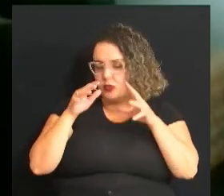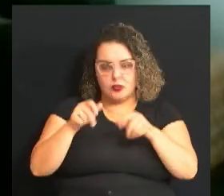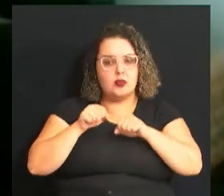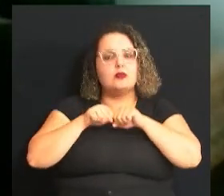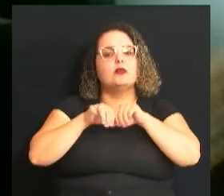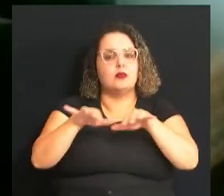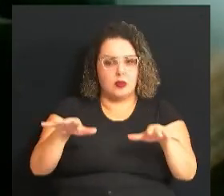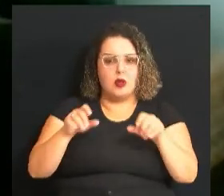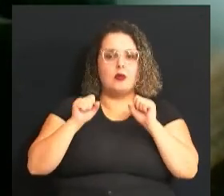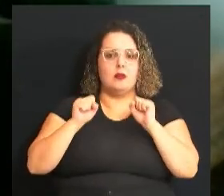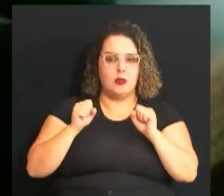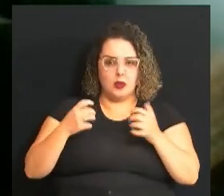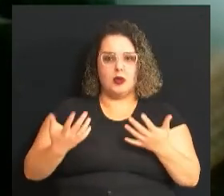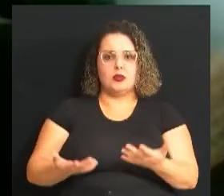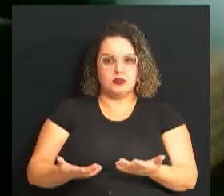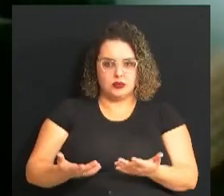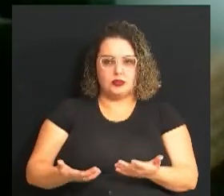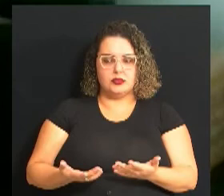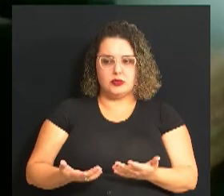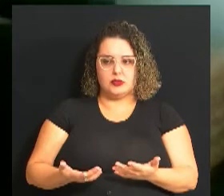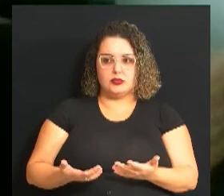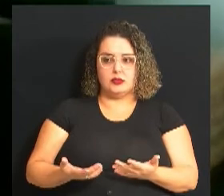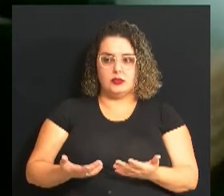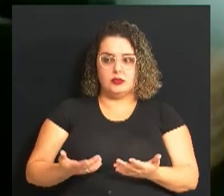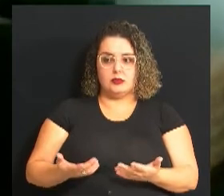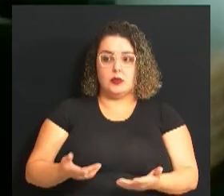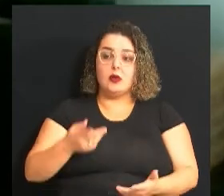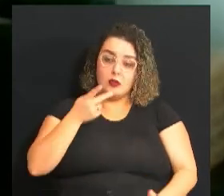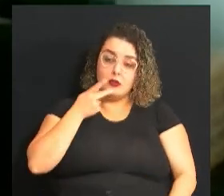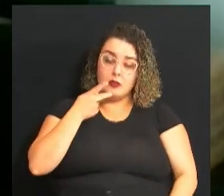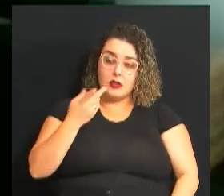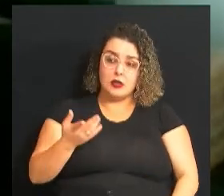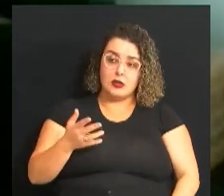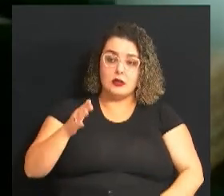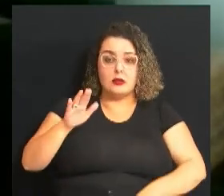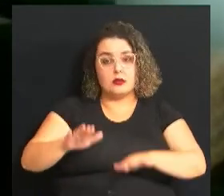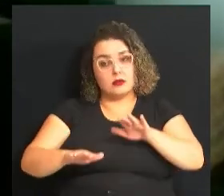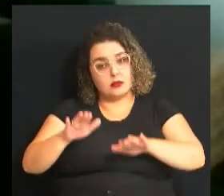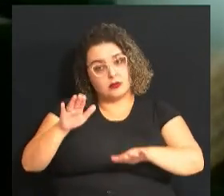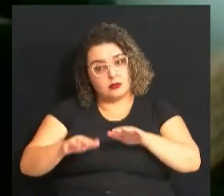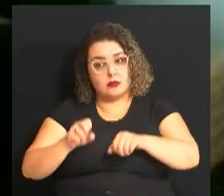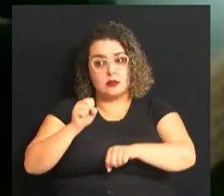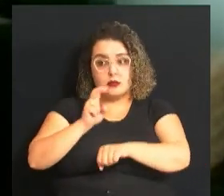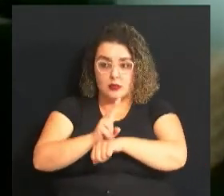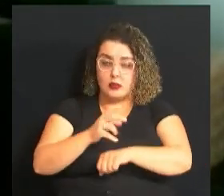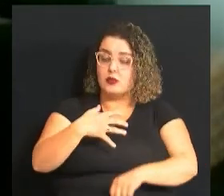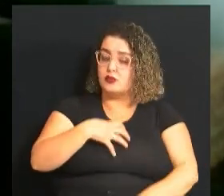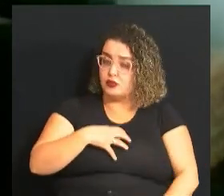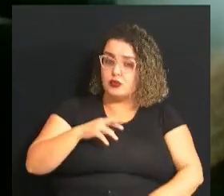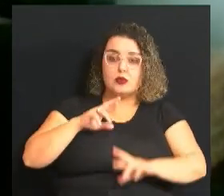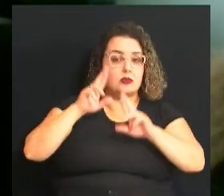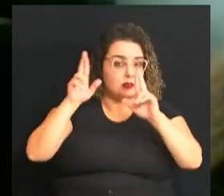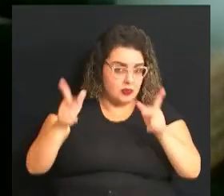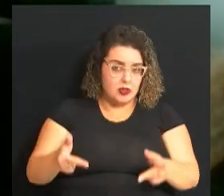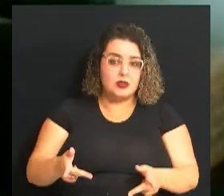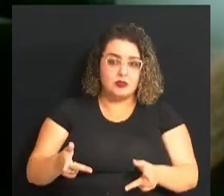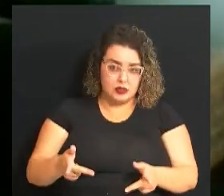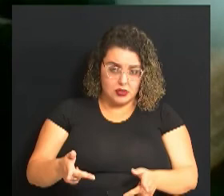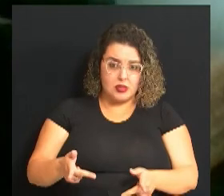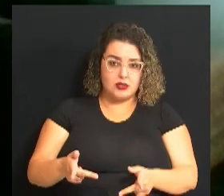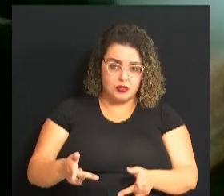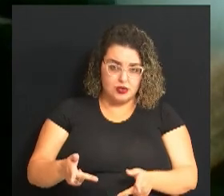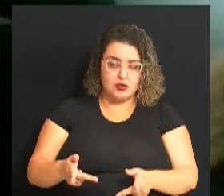ser transmitidos. Só que, como a gente comentou, dependendo do vírus, a forma de transmissão é diferente,